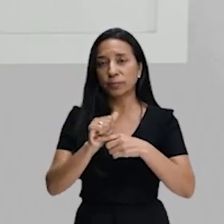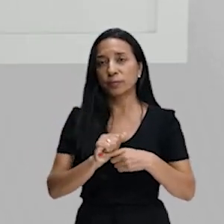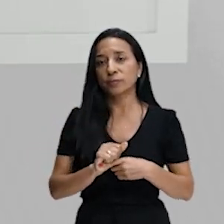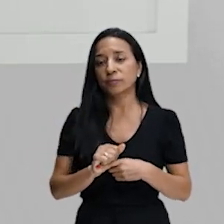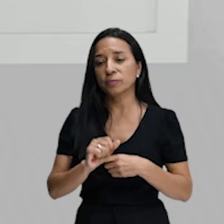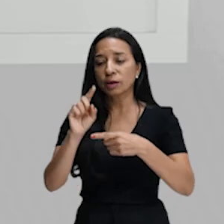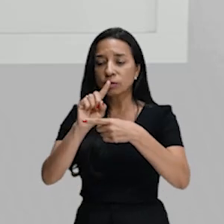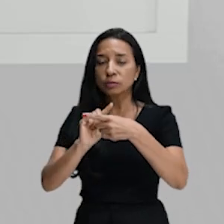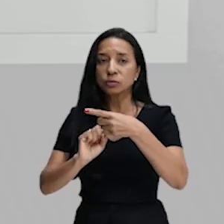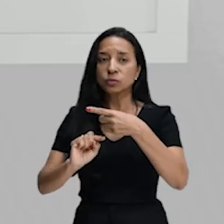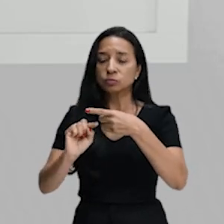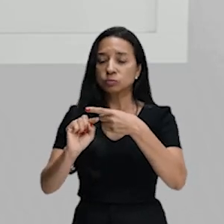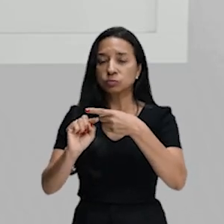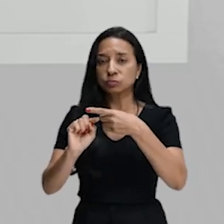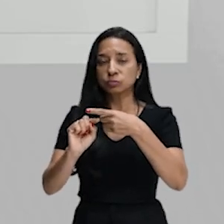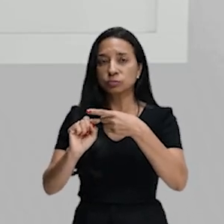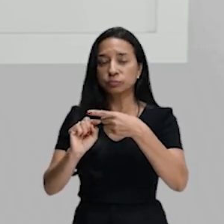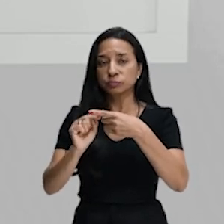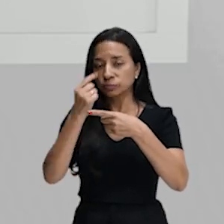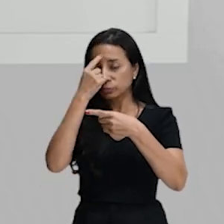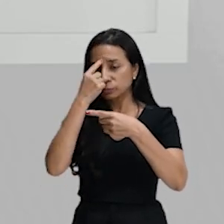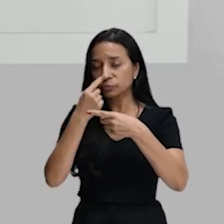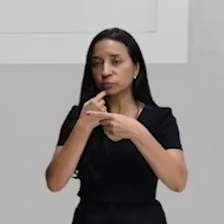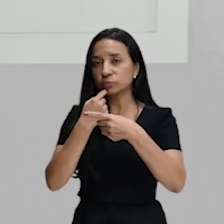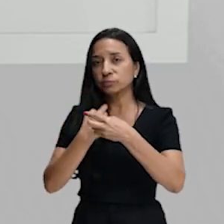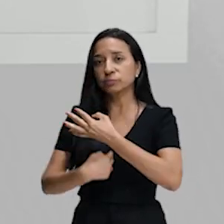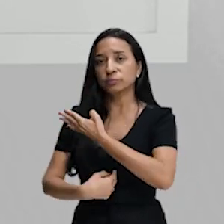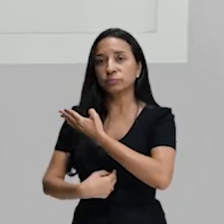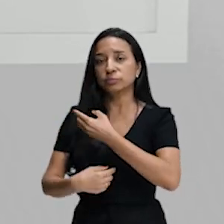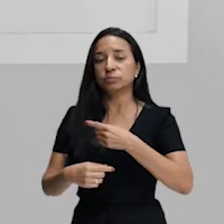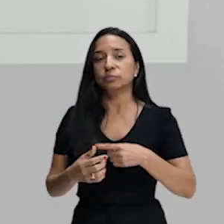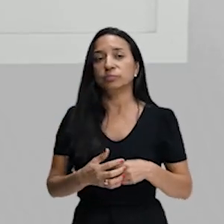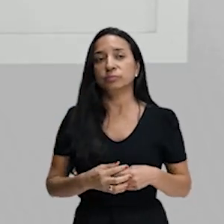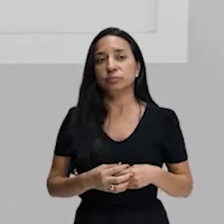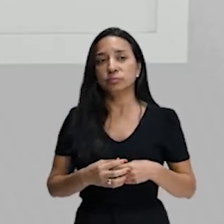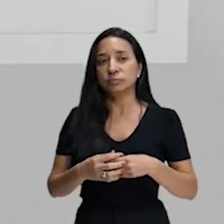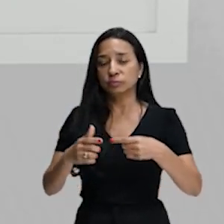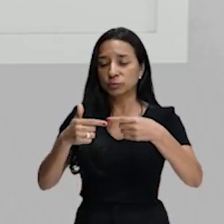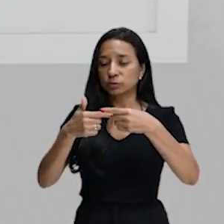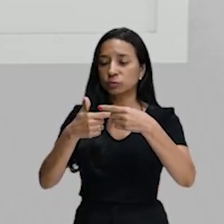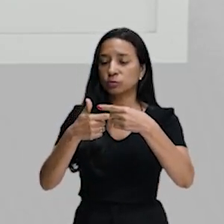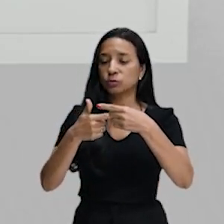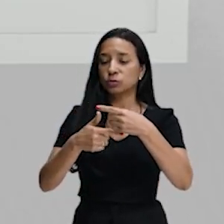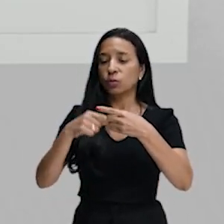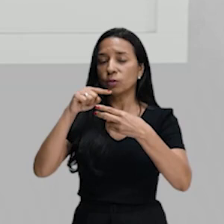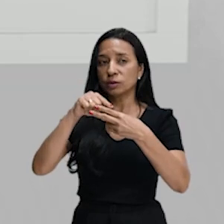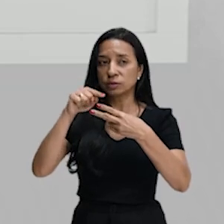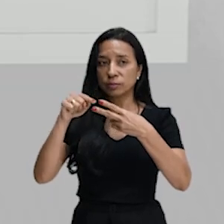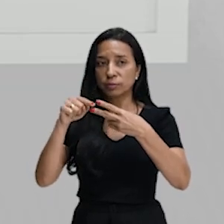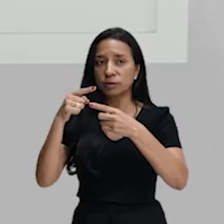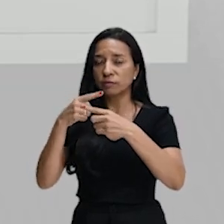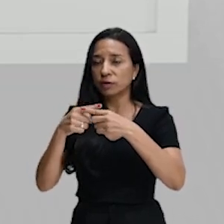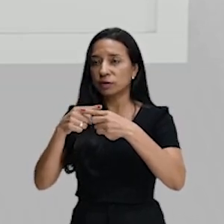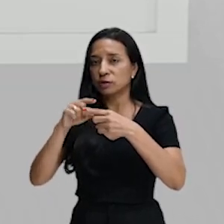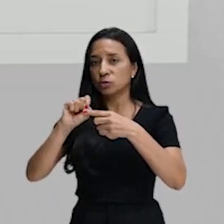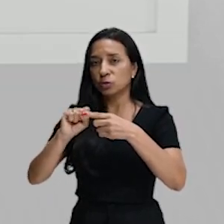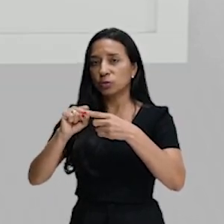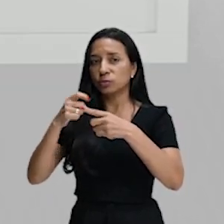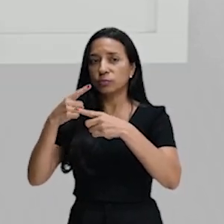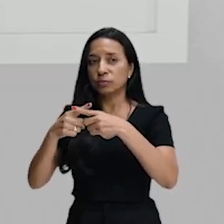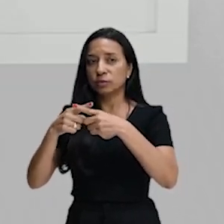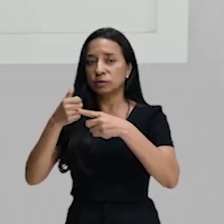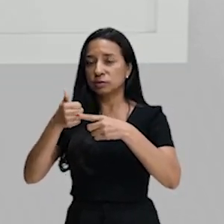da segunda, 2π vezes 4 vezes 10 a menos 2, não é? Que é o denominador lá de